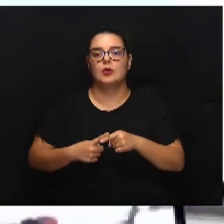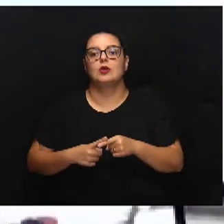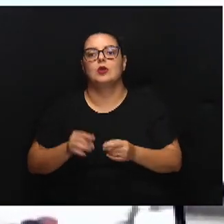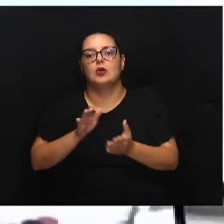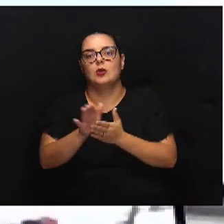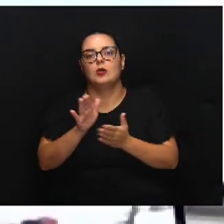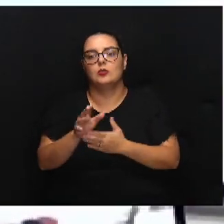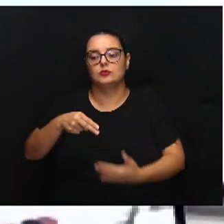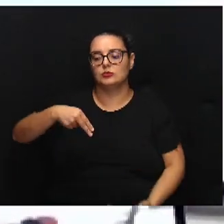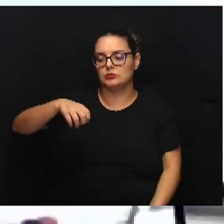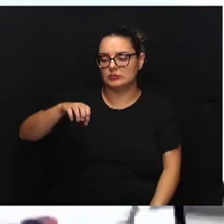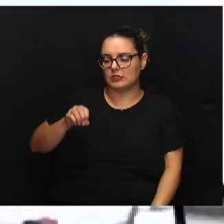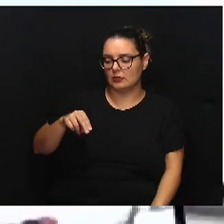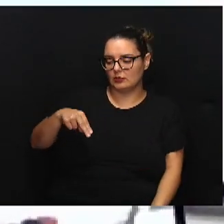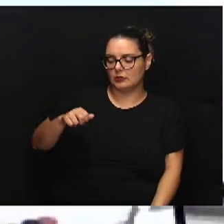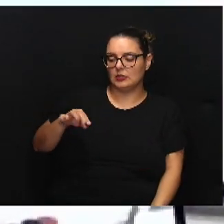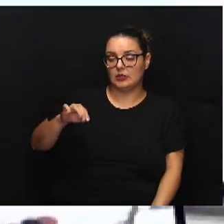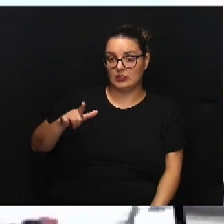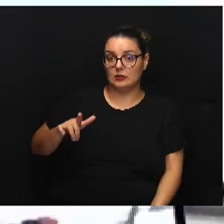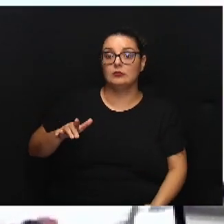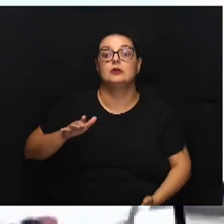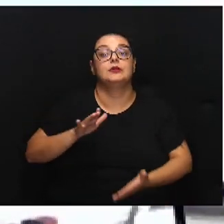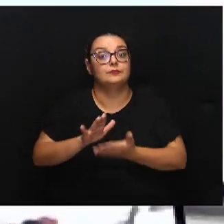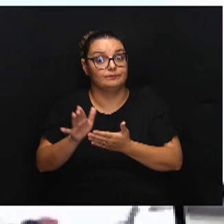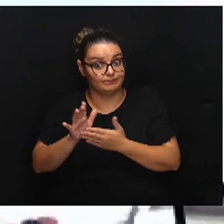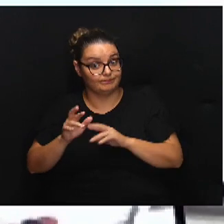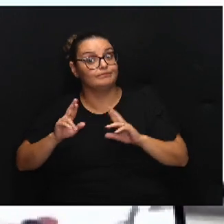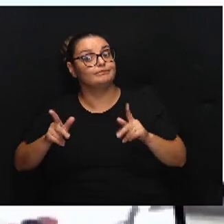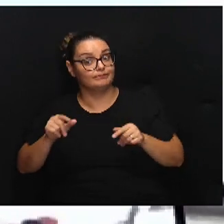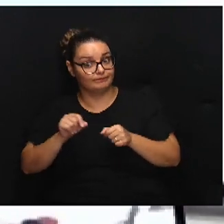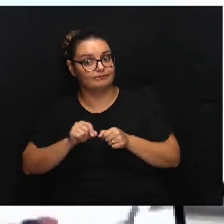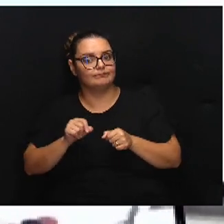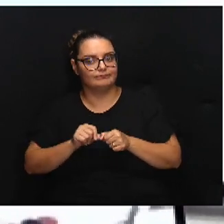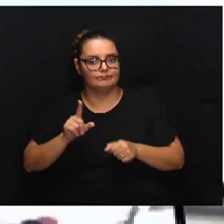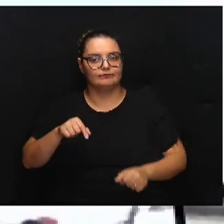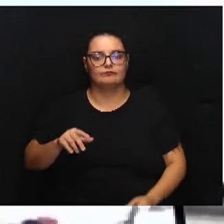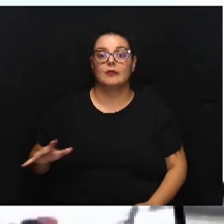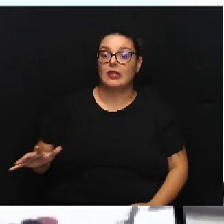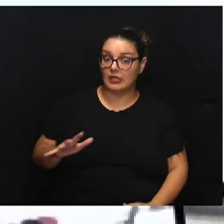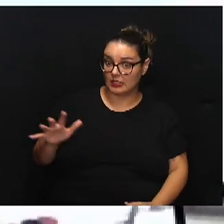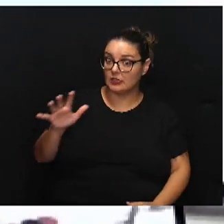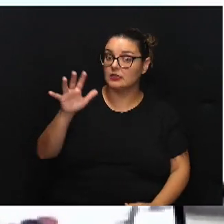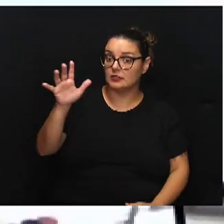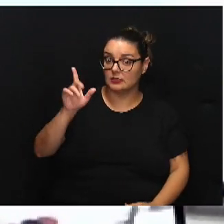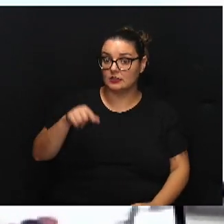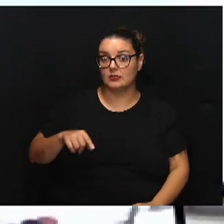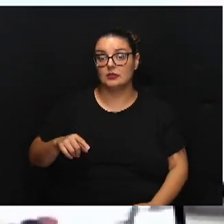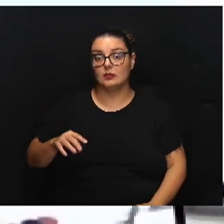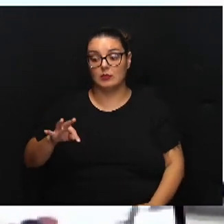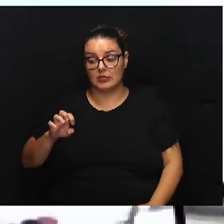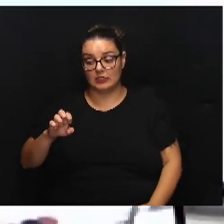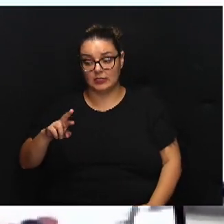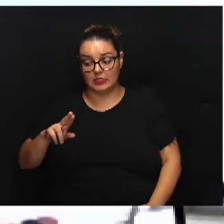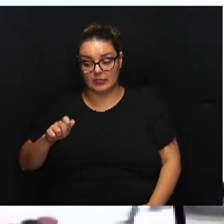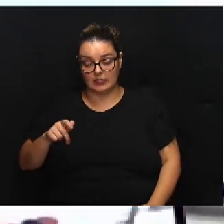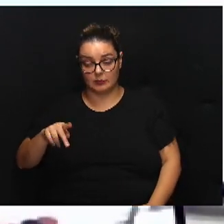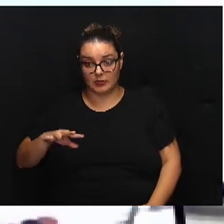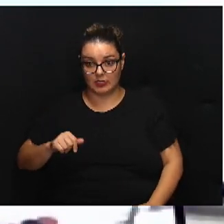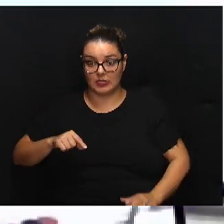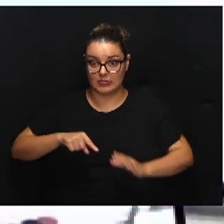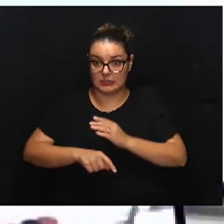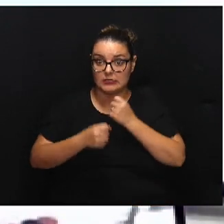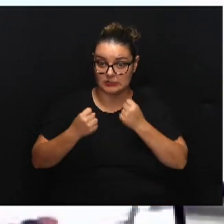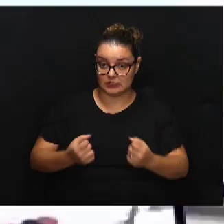leito neonatal, e aí sim é um custo que faz diferença, é um custo altíssimo, que é uma terapia intensiva. E então